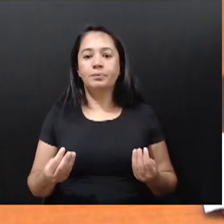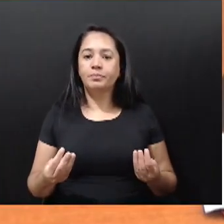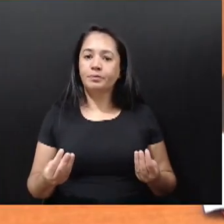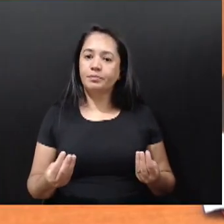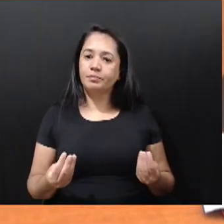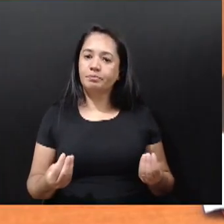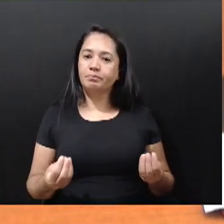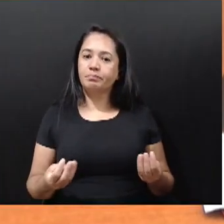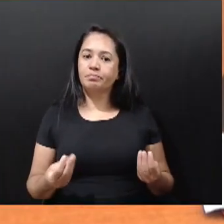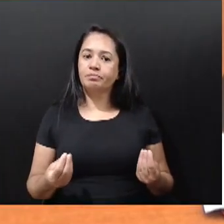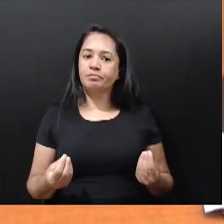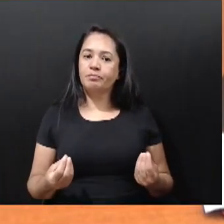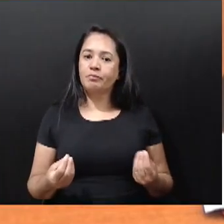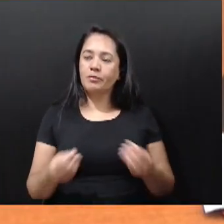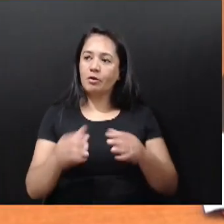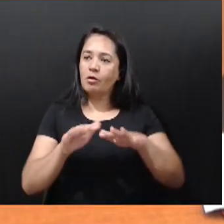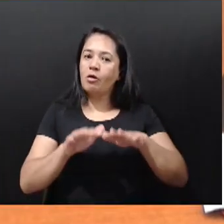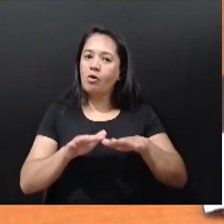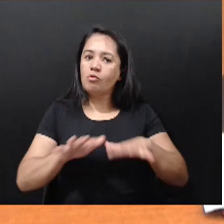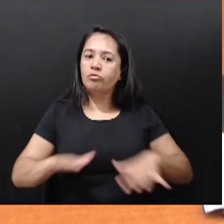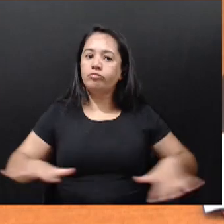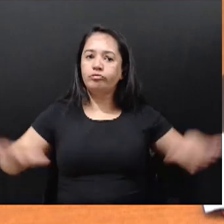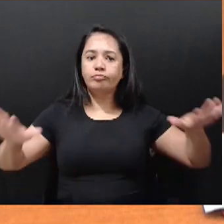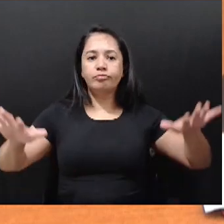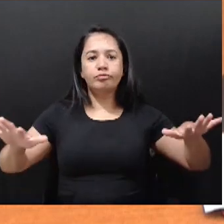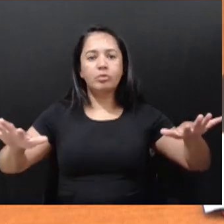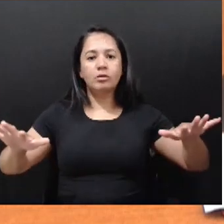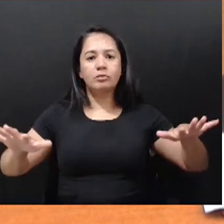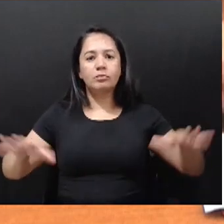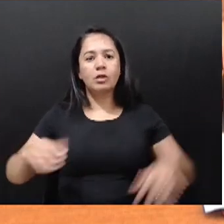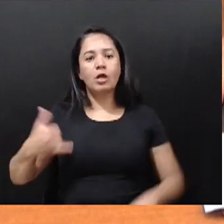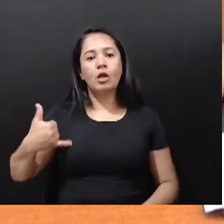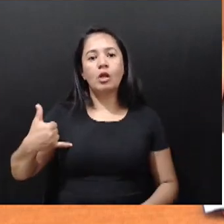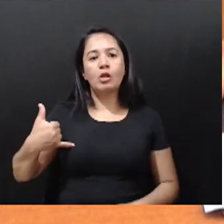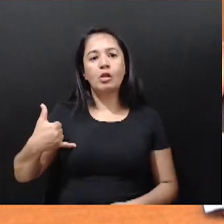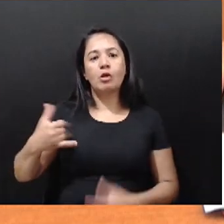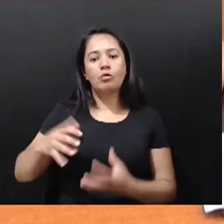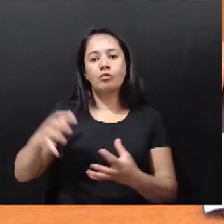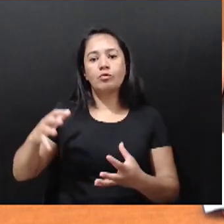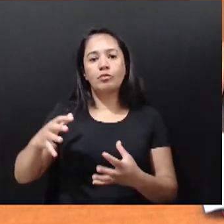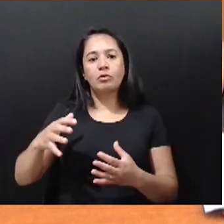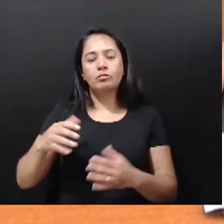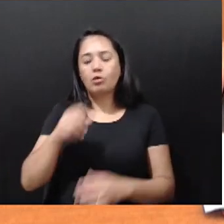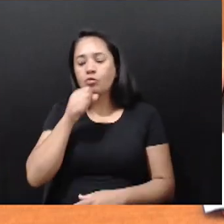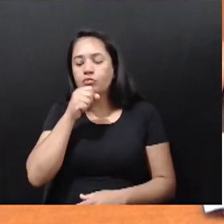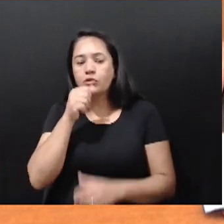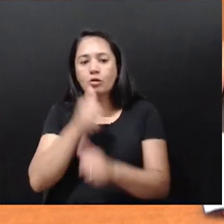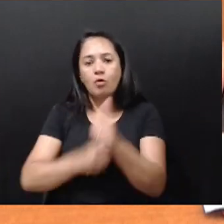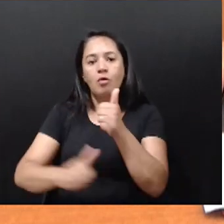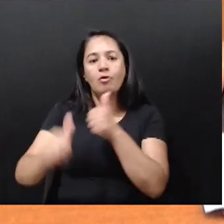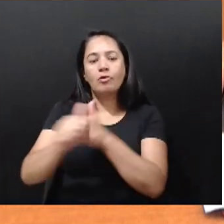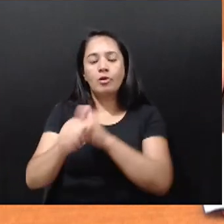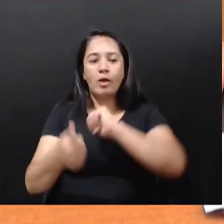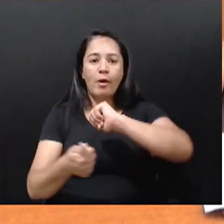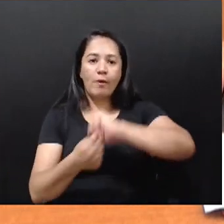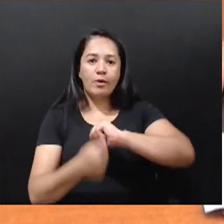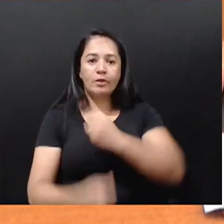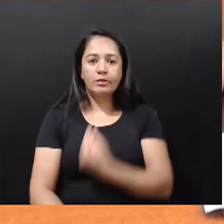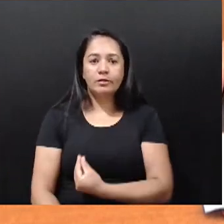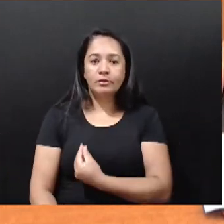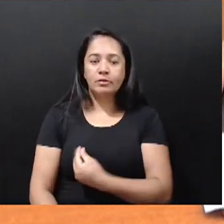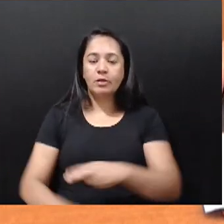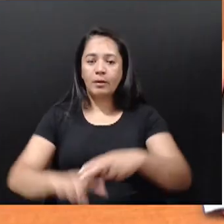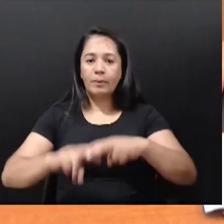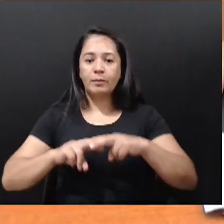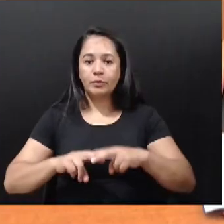o horizonte, né, de um envelhecer com autonomia, com qualidade de vida, e, para isso, considerando os